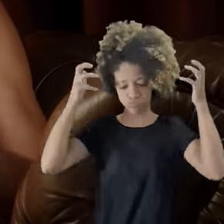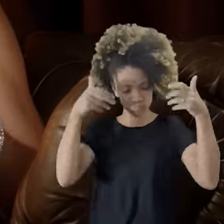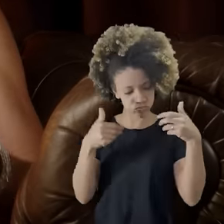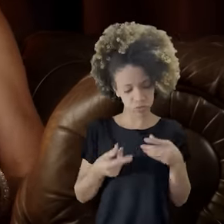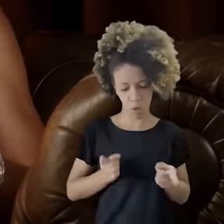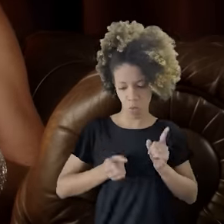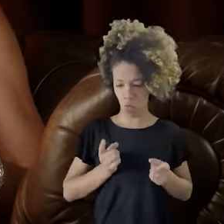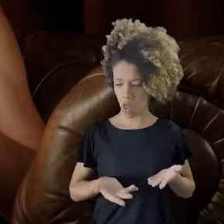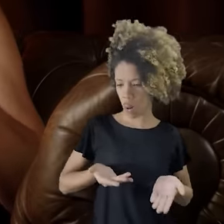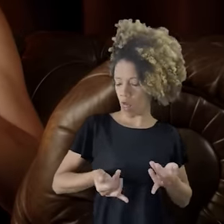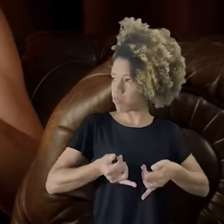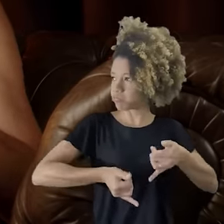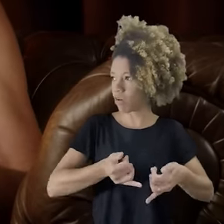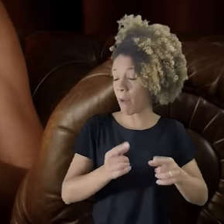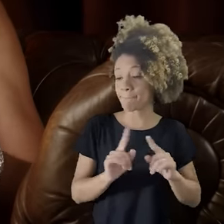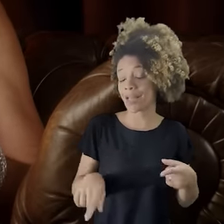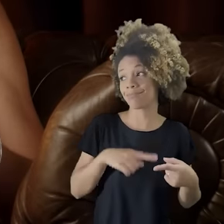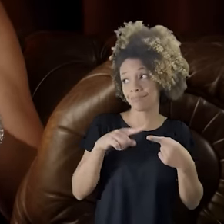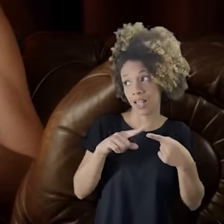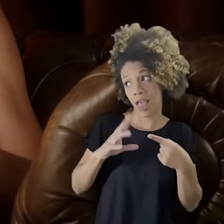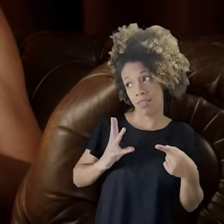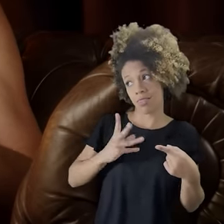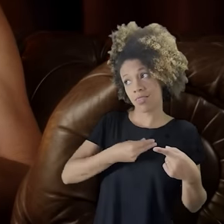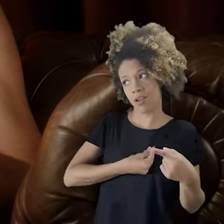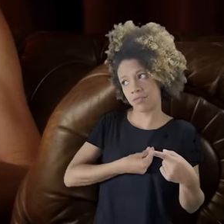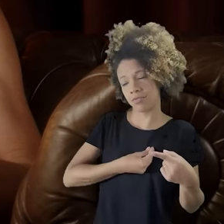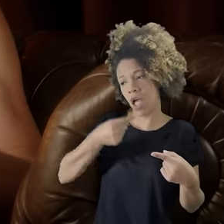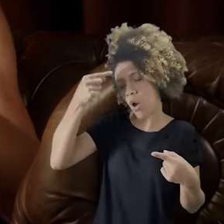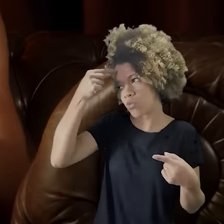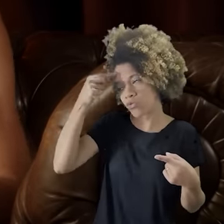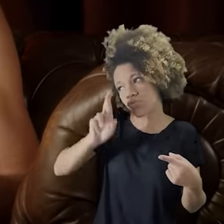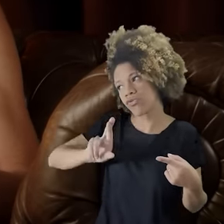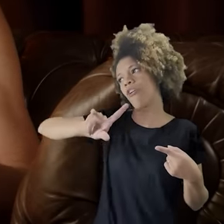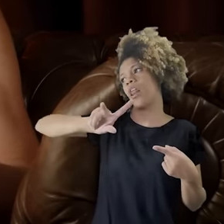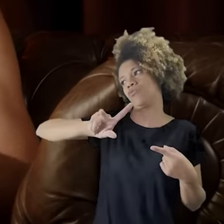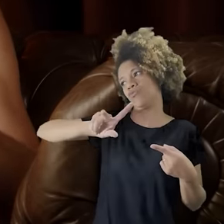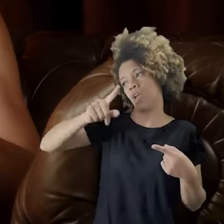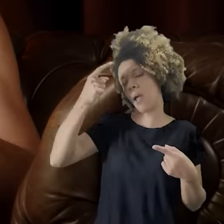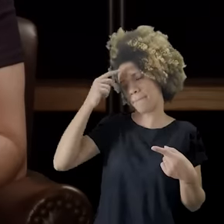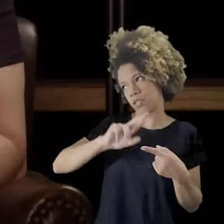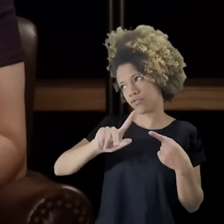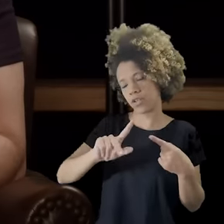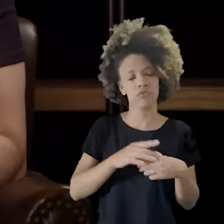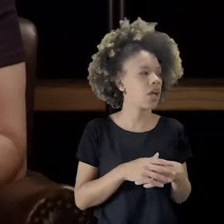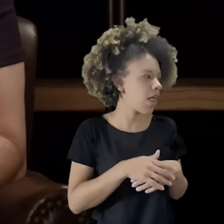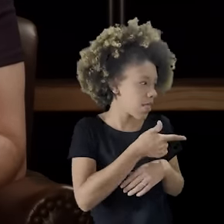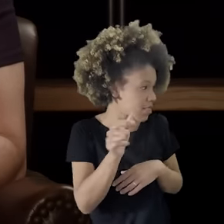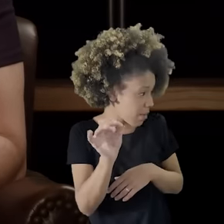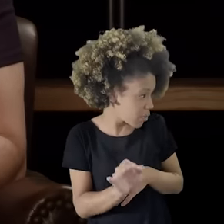tipo de coisa tal agora a pessoa TRANS e ela já é uma cabeça que é bem diferente então ela é